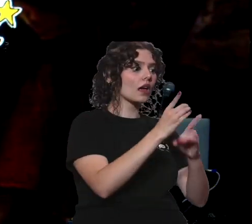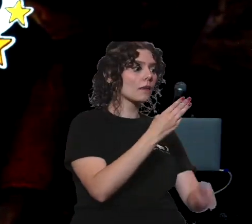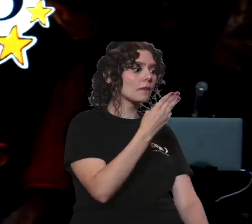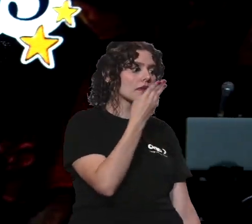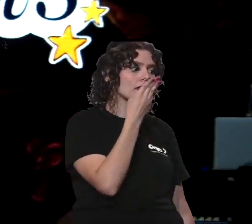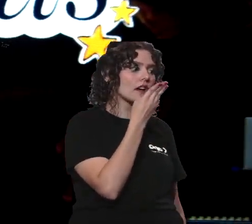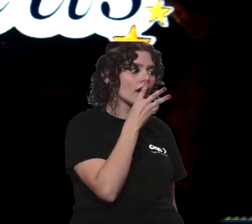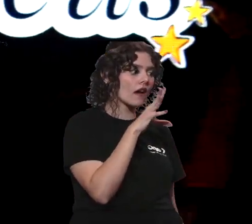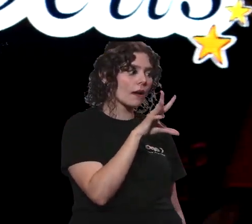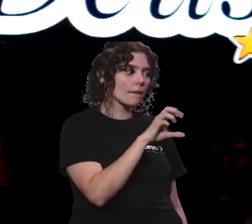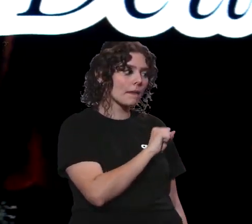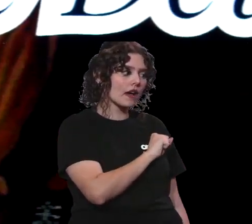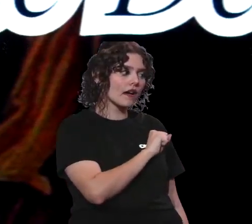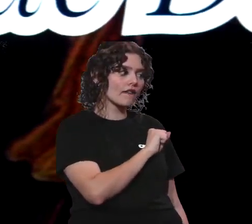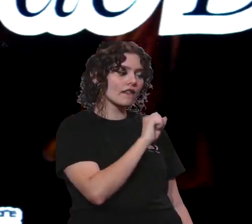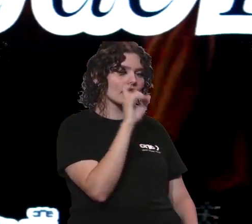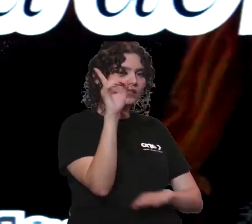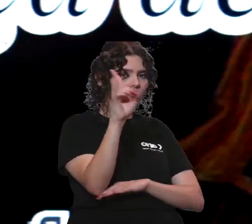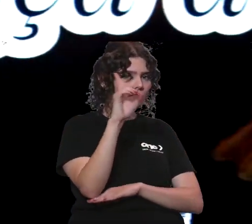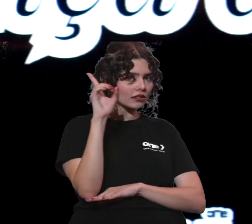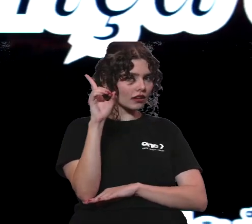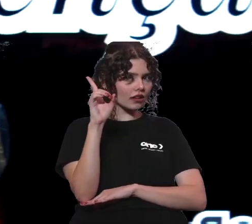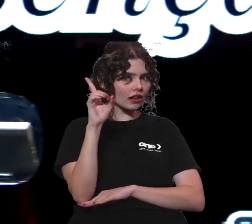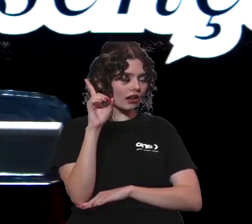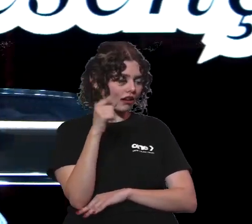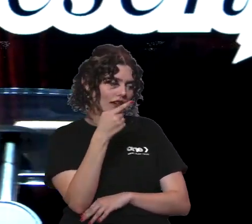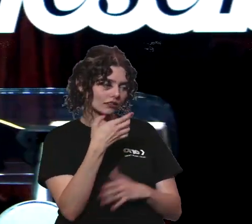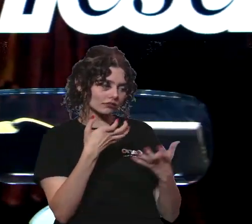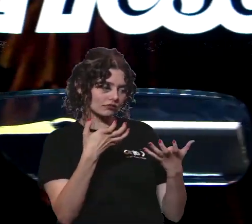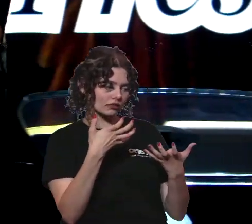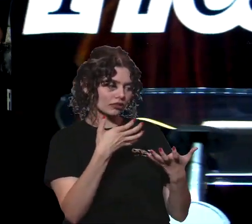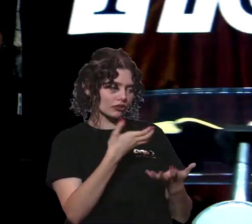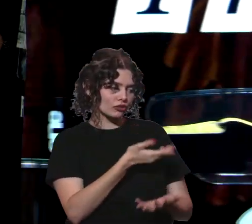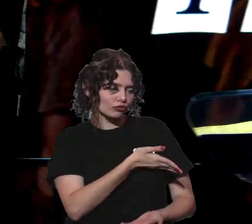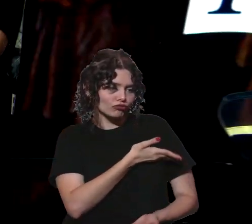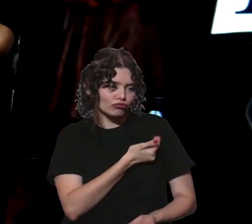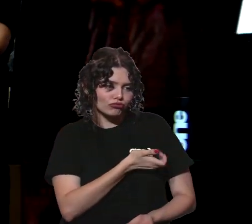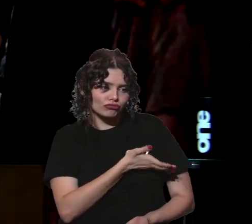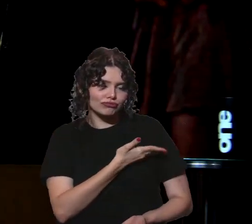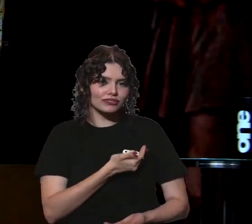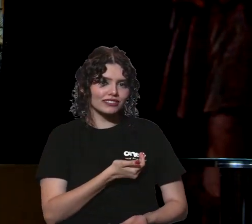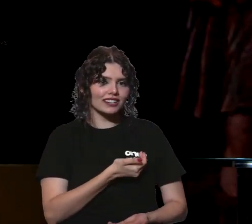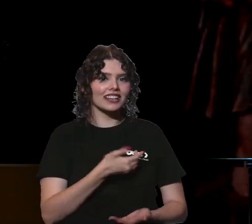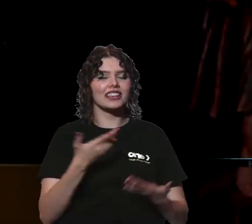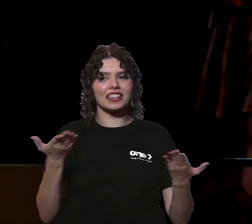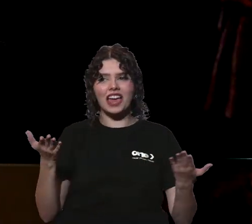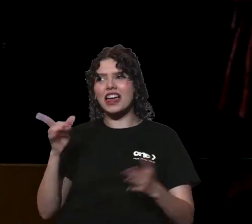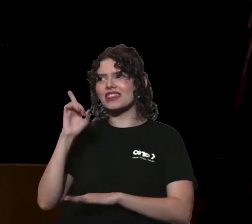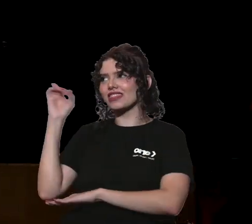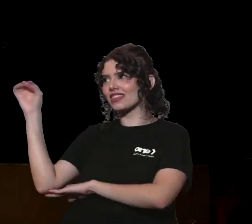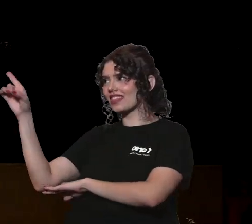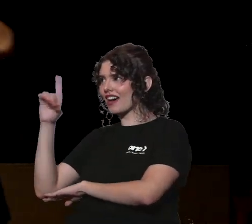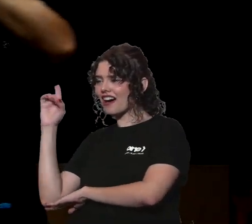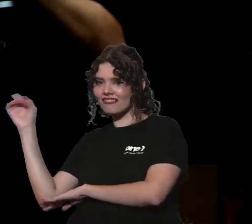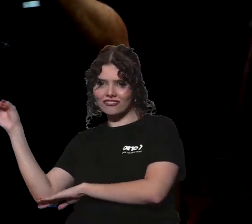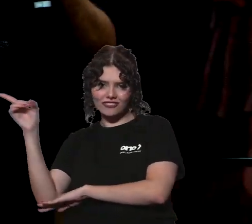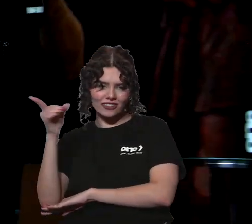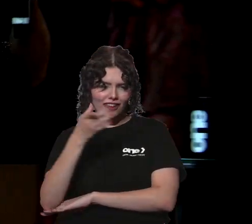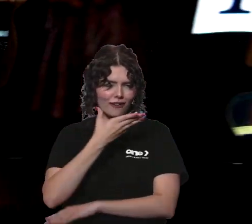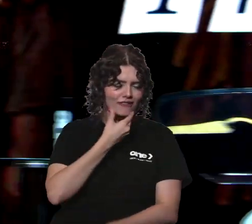estava chonada, ela tinha um crush em Davi. Pensa, o cara tocava louvor, era guerreiro, era forte, imagina